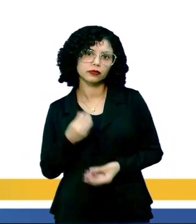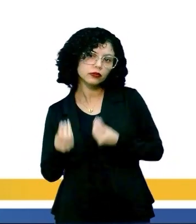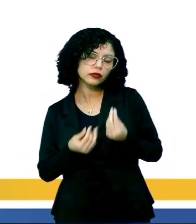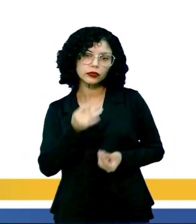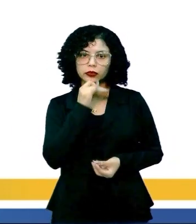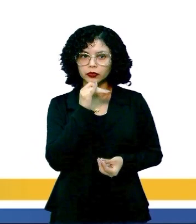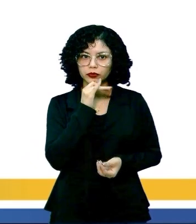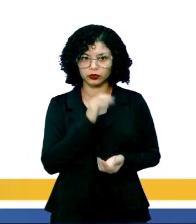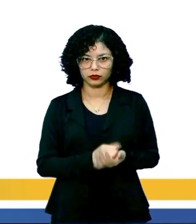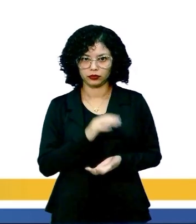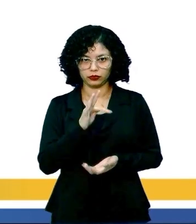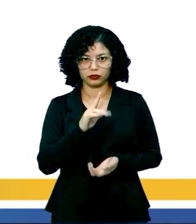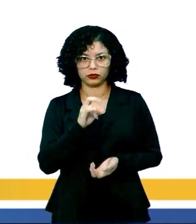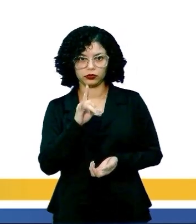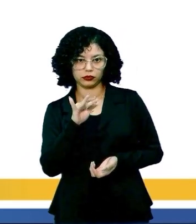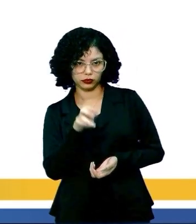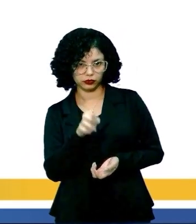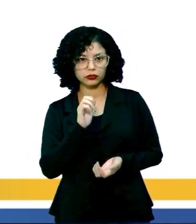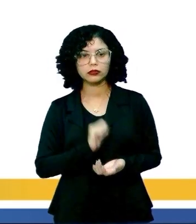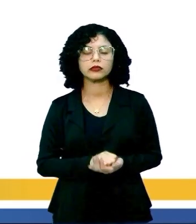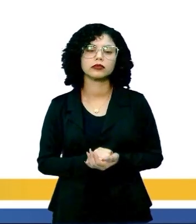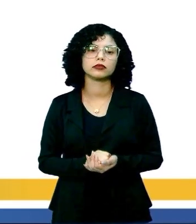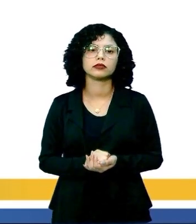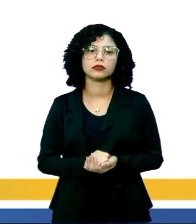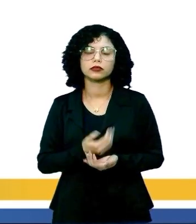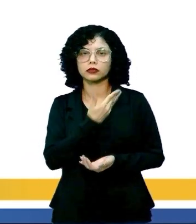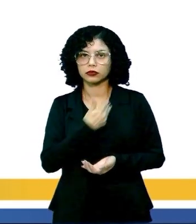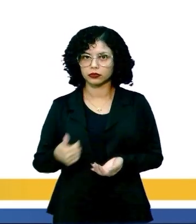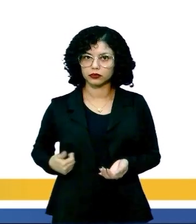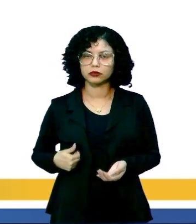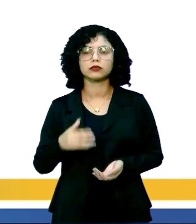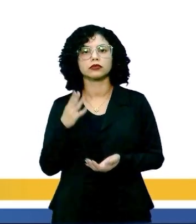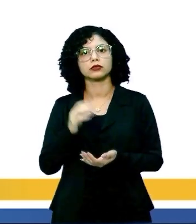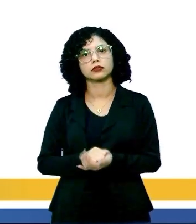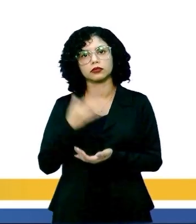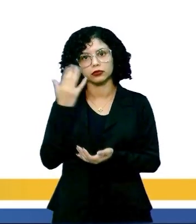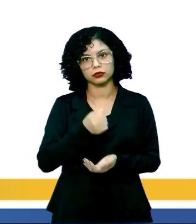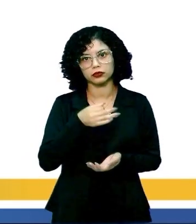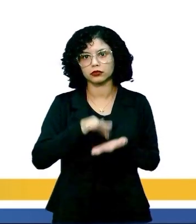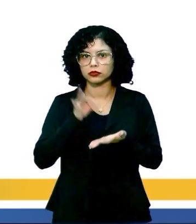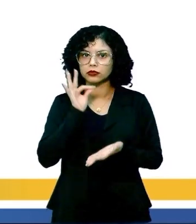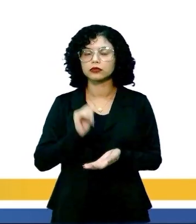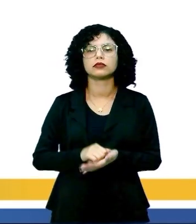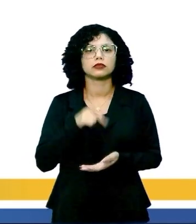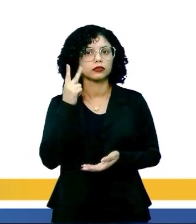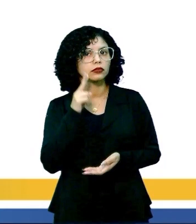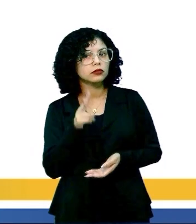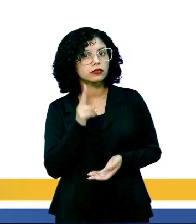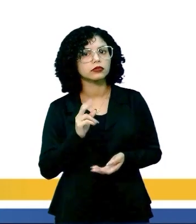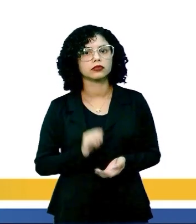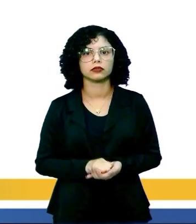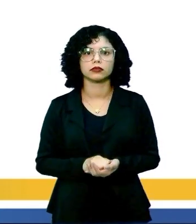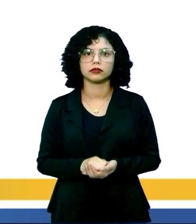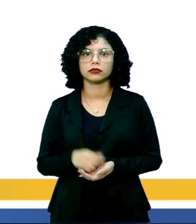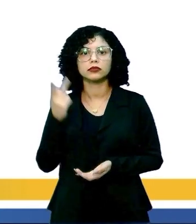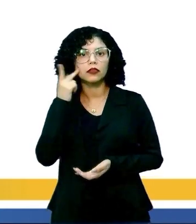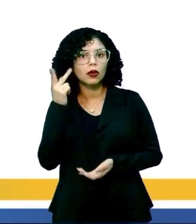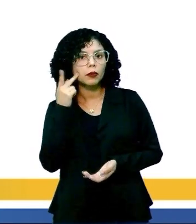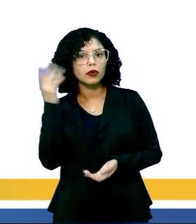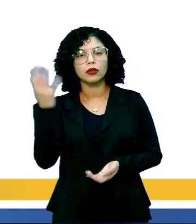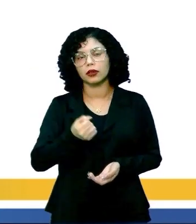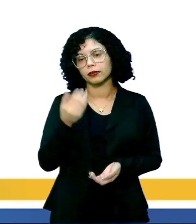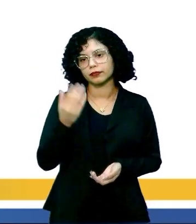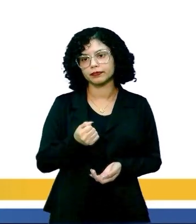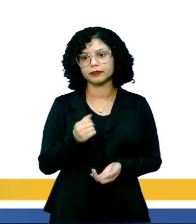por exemplo, as fraudes, né? A República do Café com Leite, como você já viu, como eu já disse, é o revezamento de São Paulo e Minas no